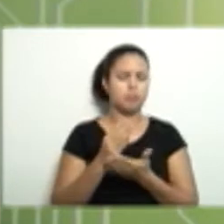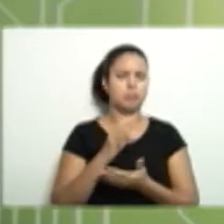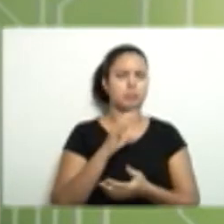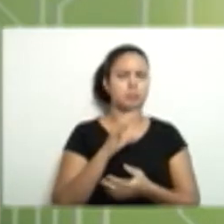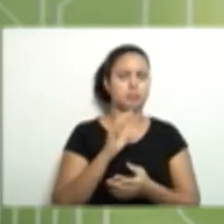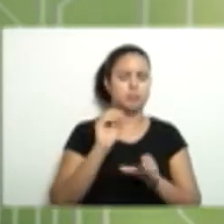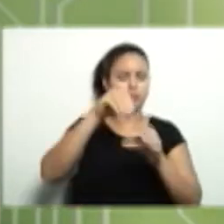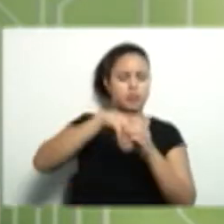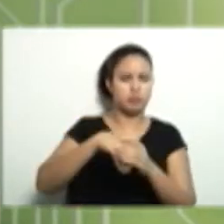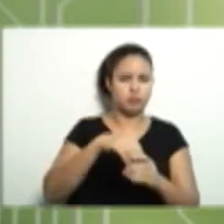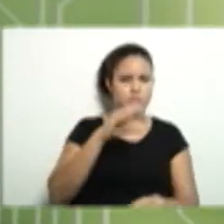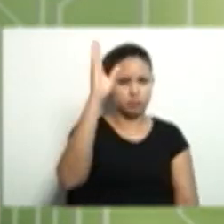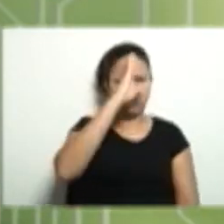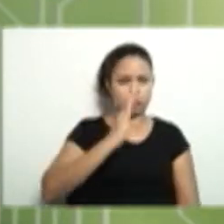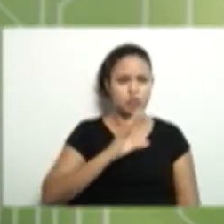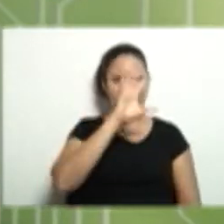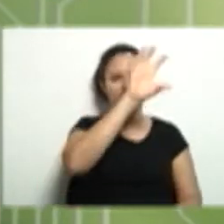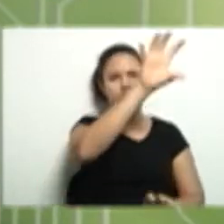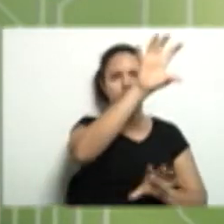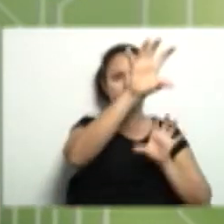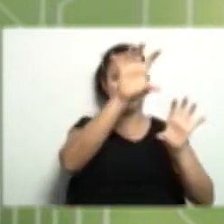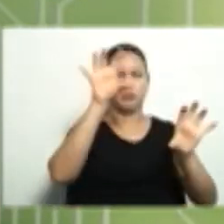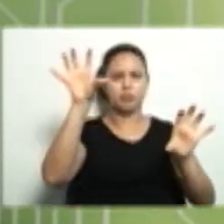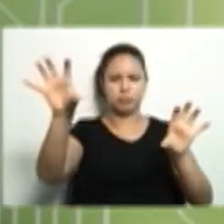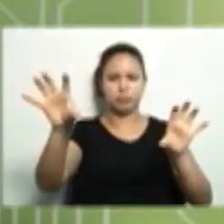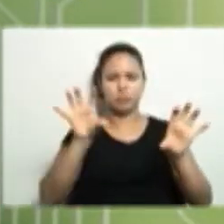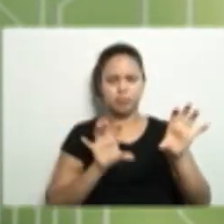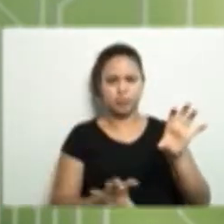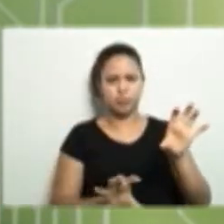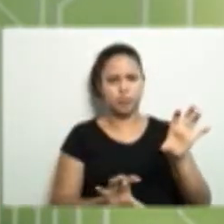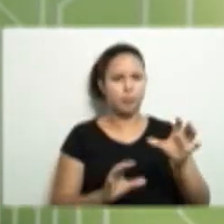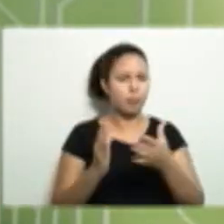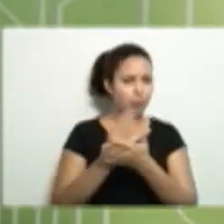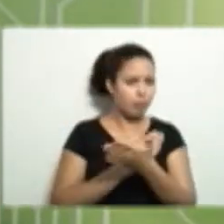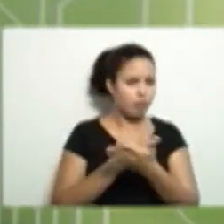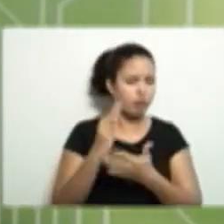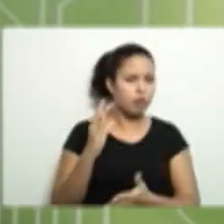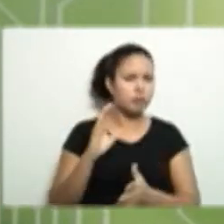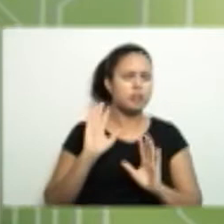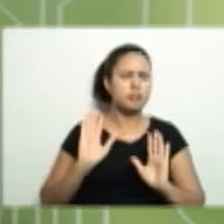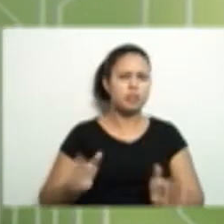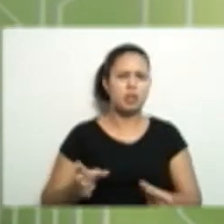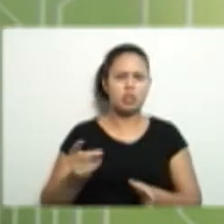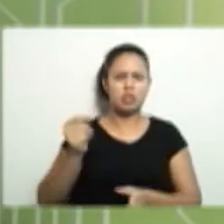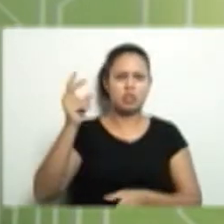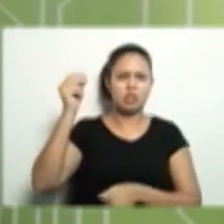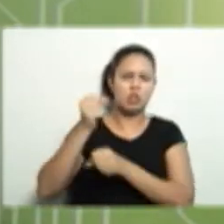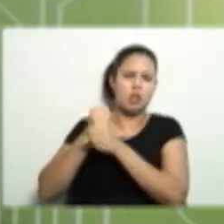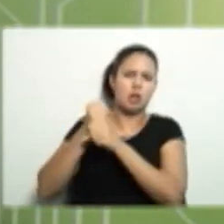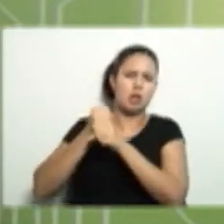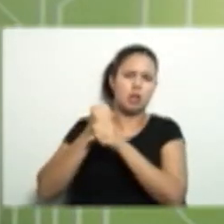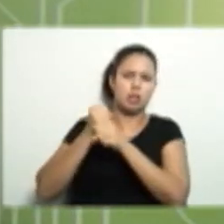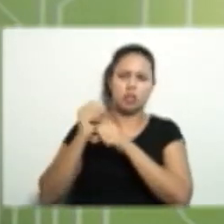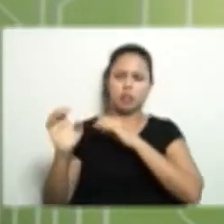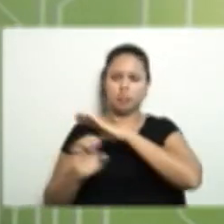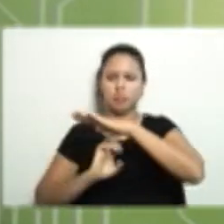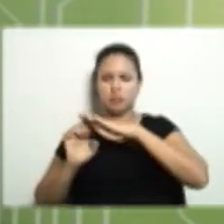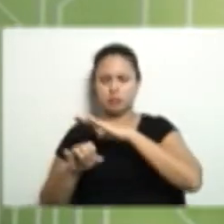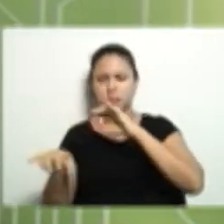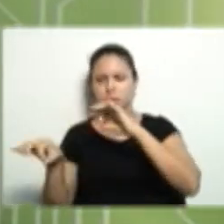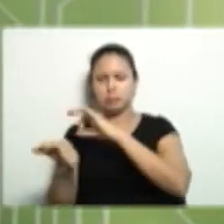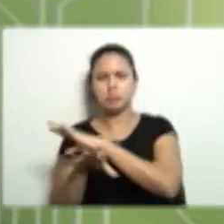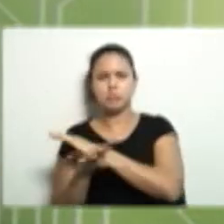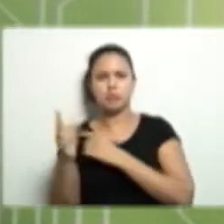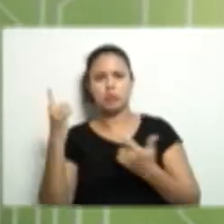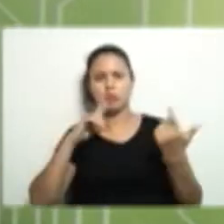esses processos produtivos mais consolidados, tem isso mais firme há muito mais anos. E isso faz parte da explicação de por